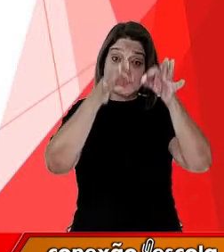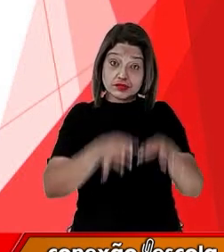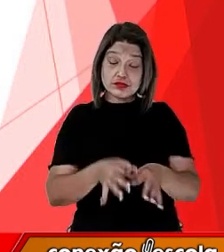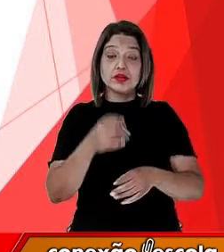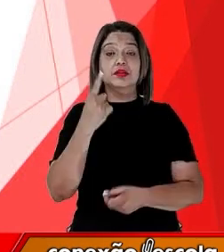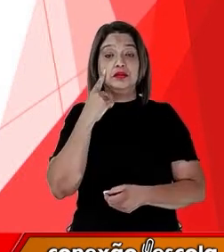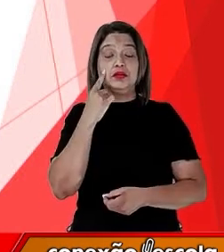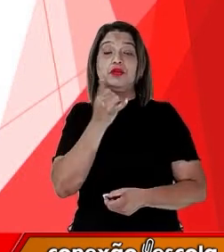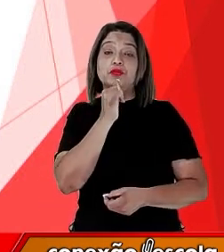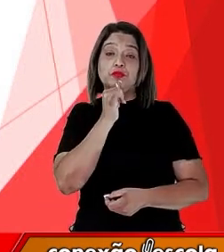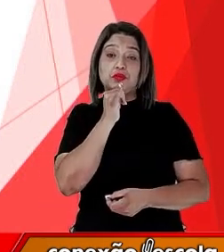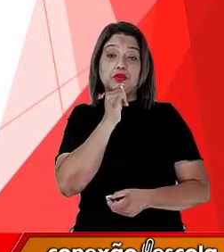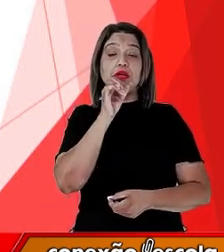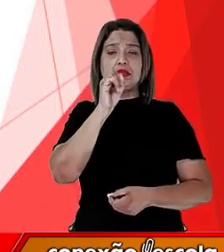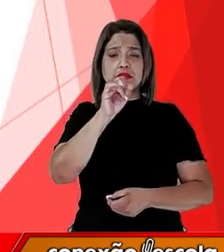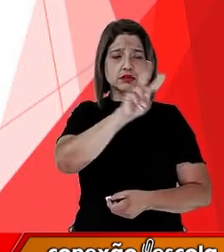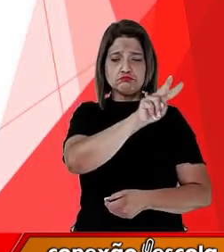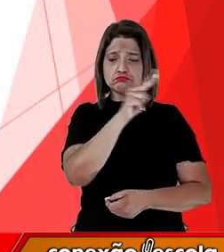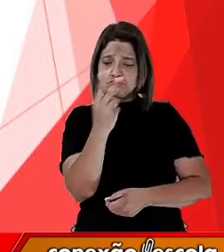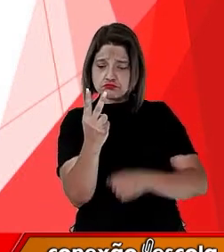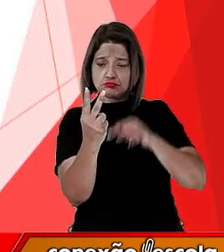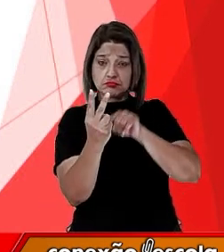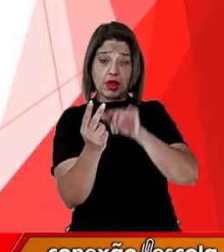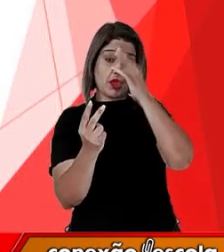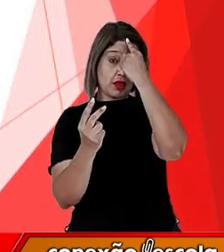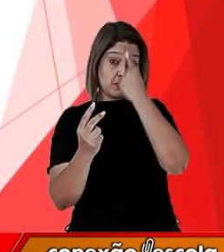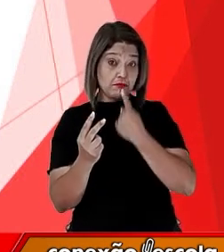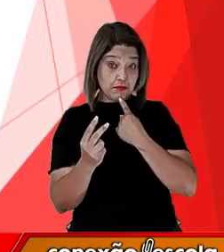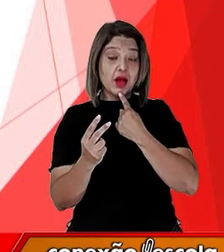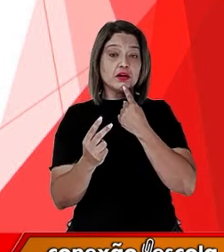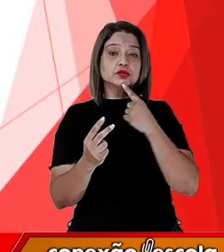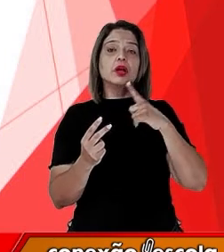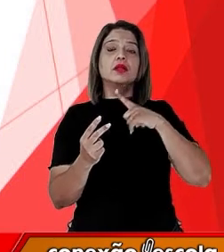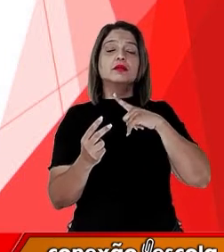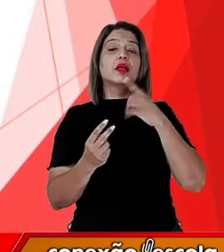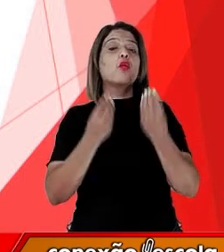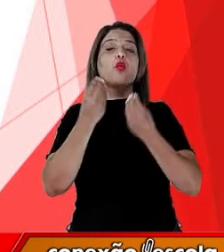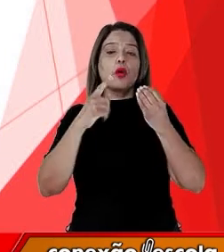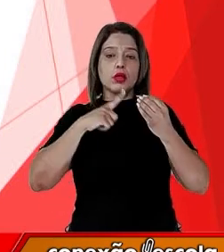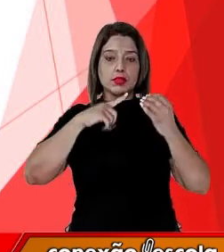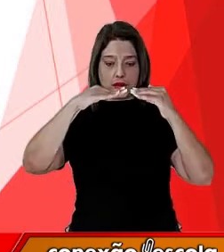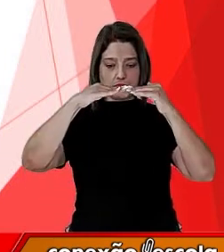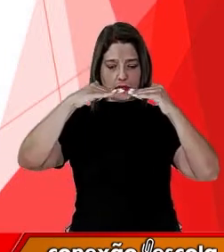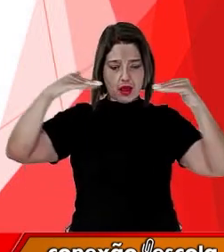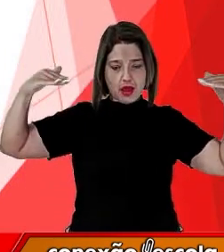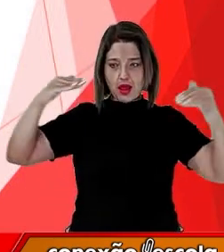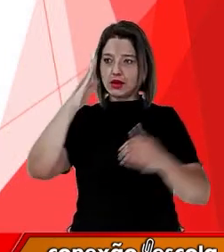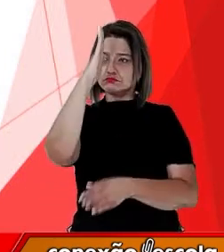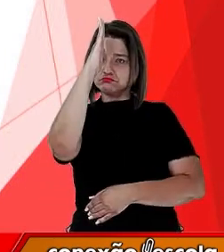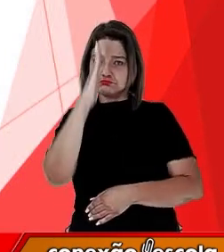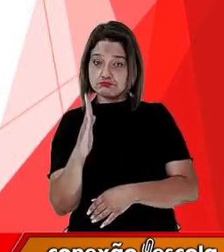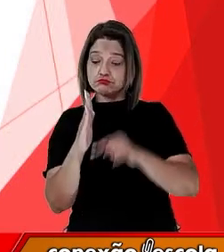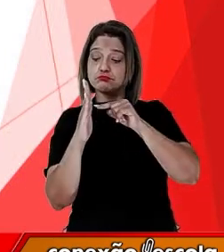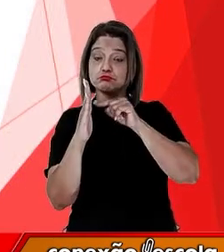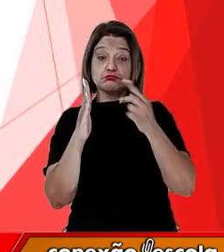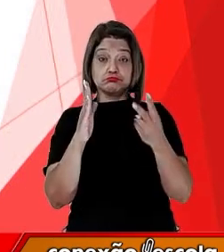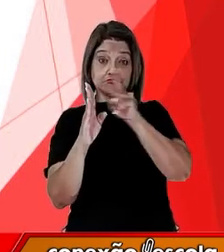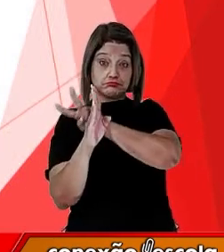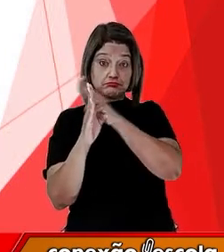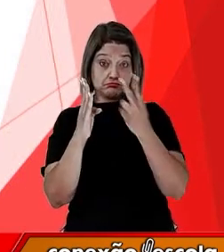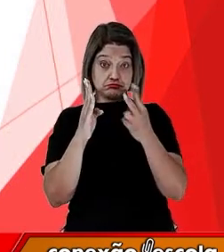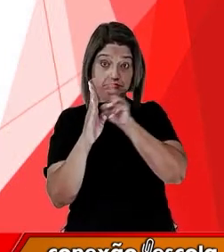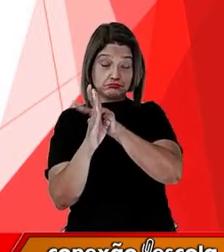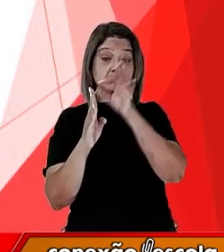refletir, cada uma dessas imagens, em relação ao eixo de reflexão, a figura obtida corresponde à